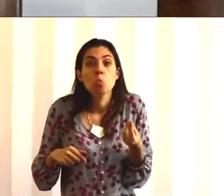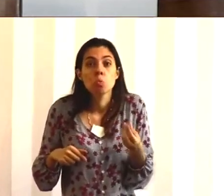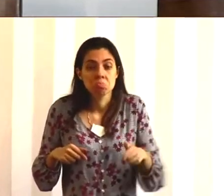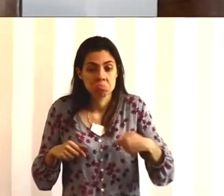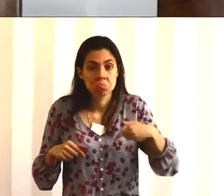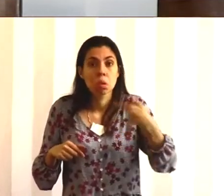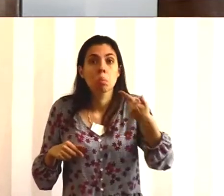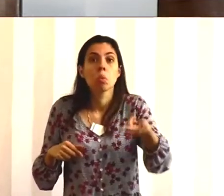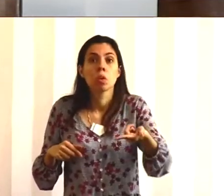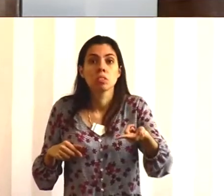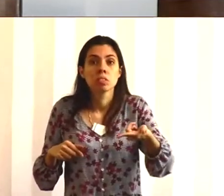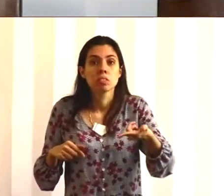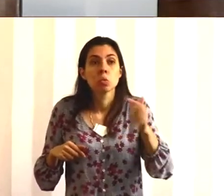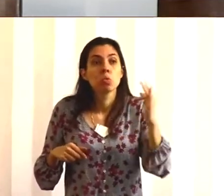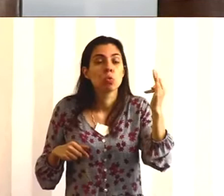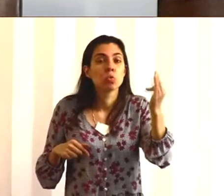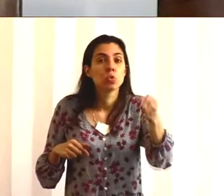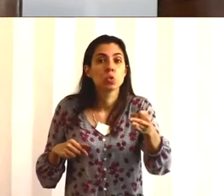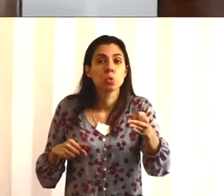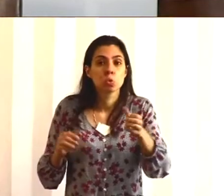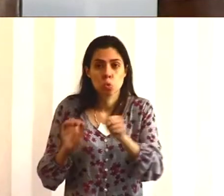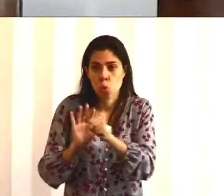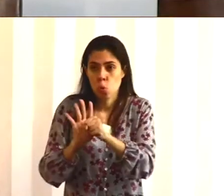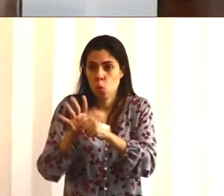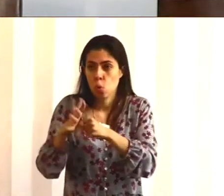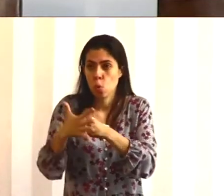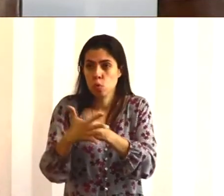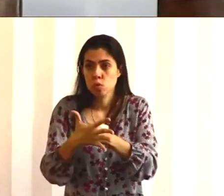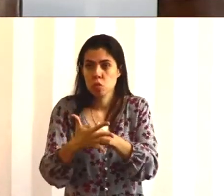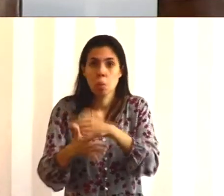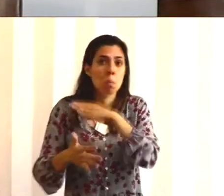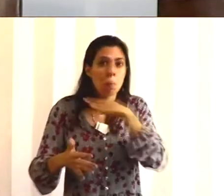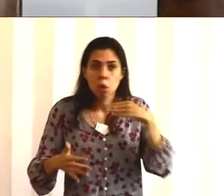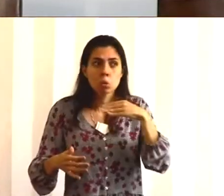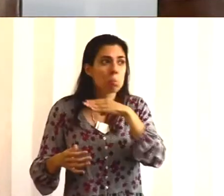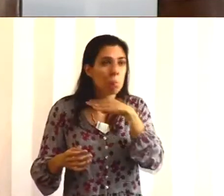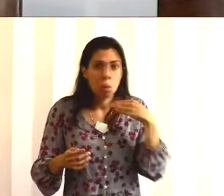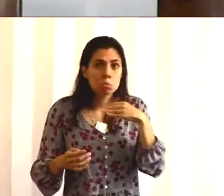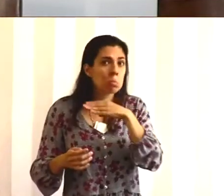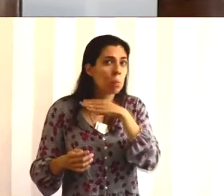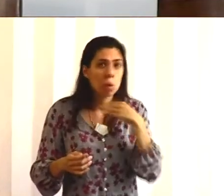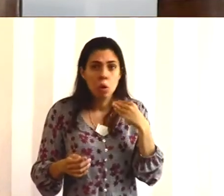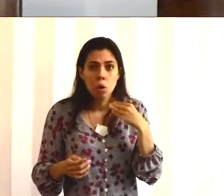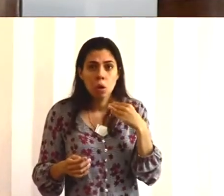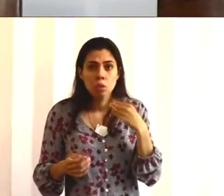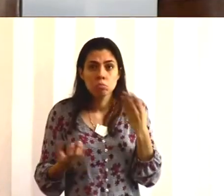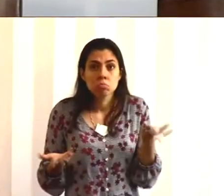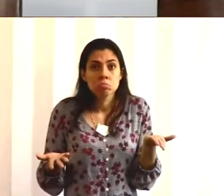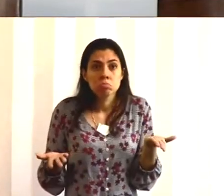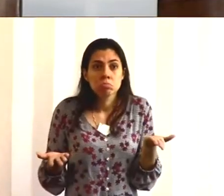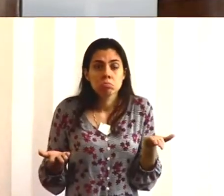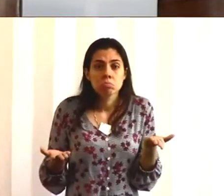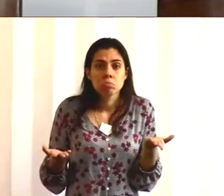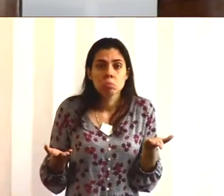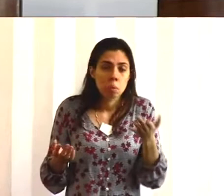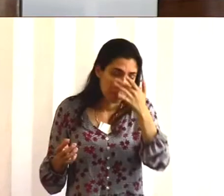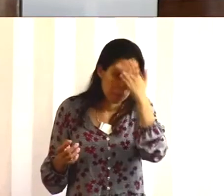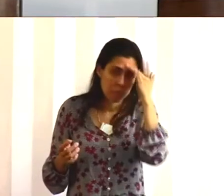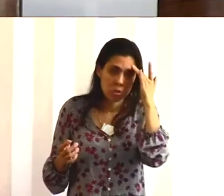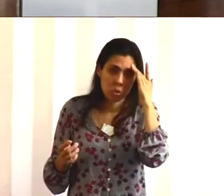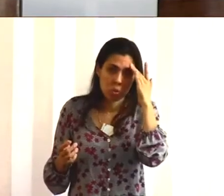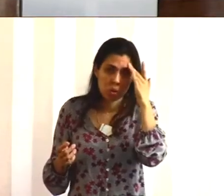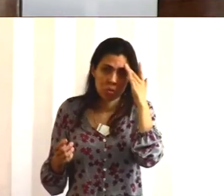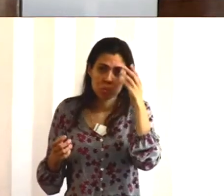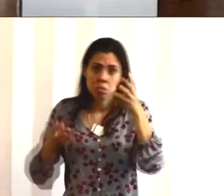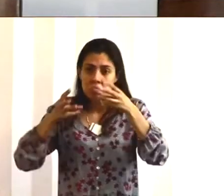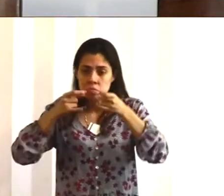do Covid, com as mortes aumentando, com as pessoas desrespeitando